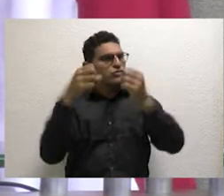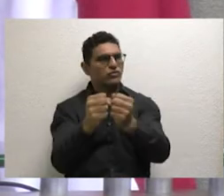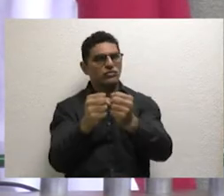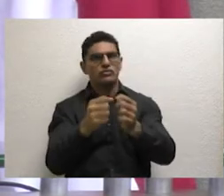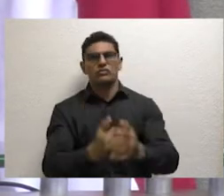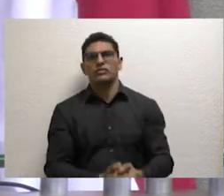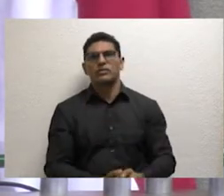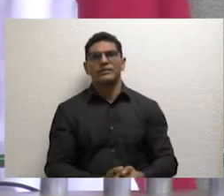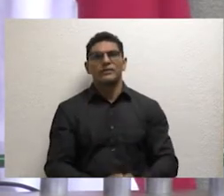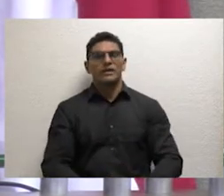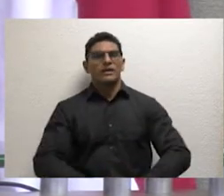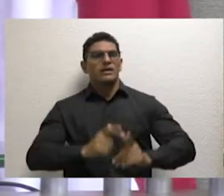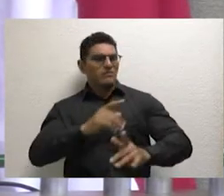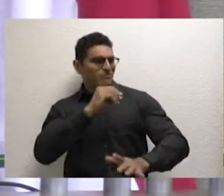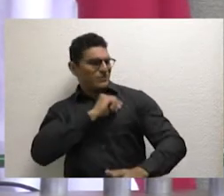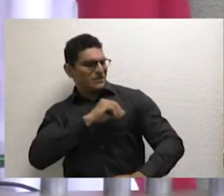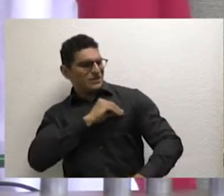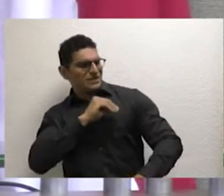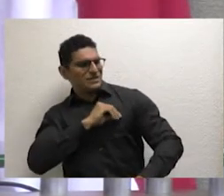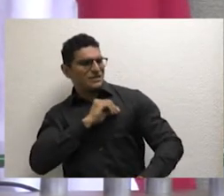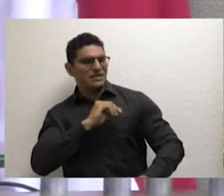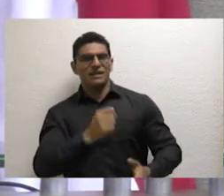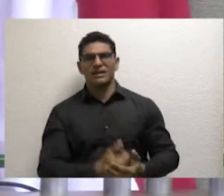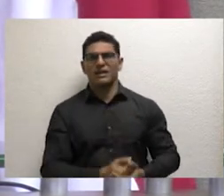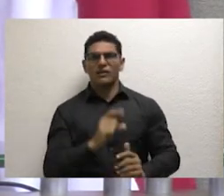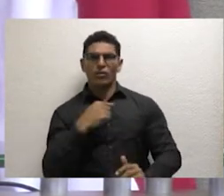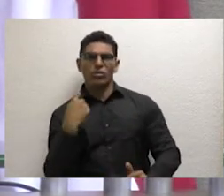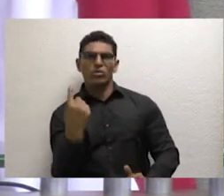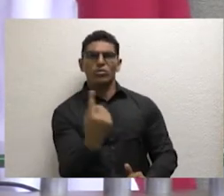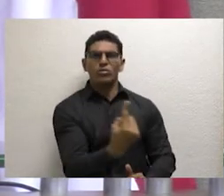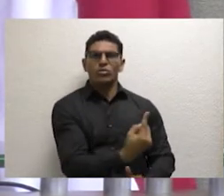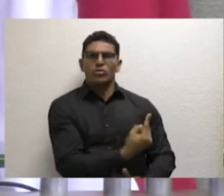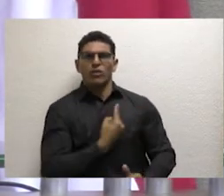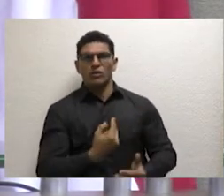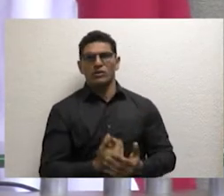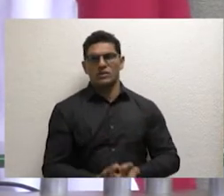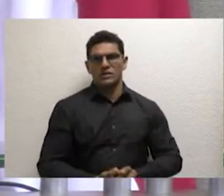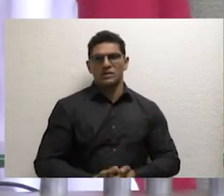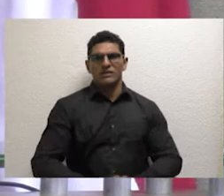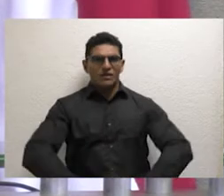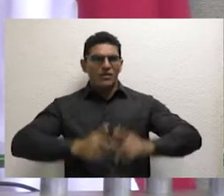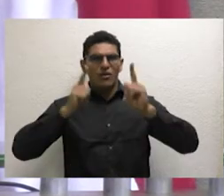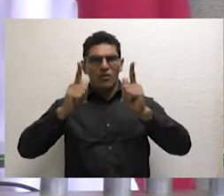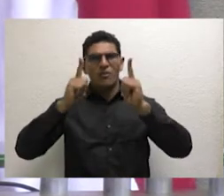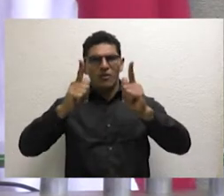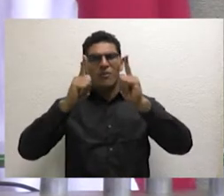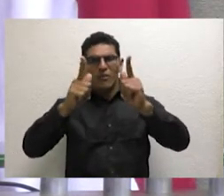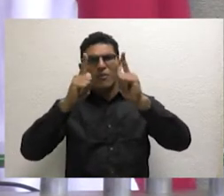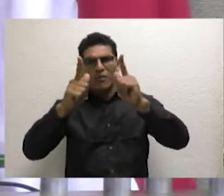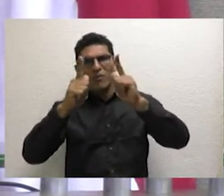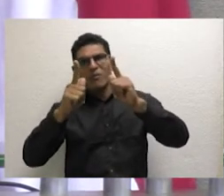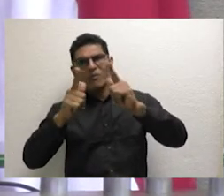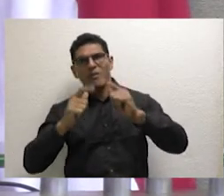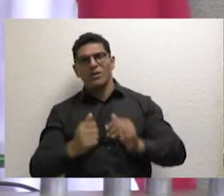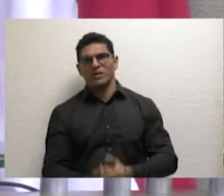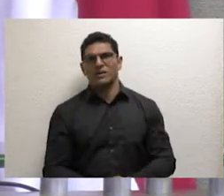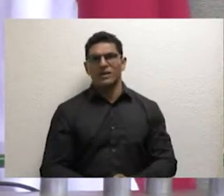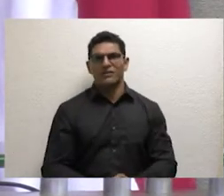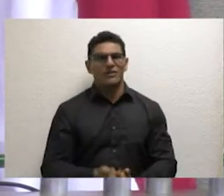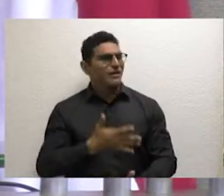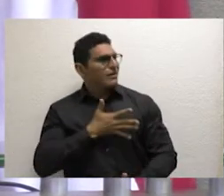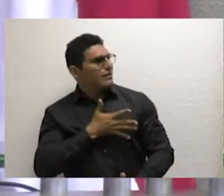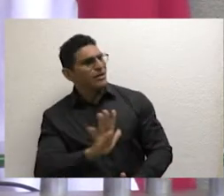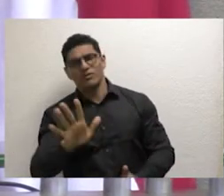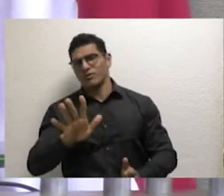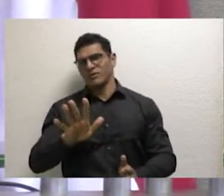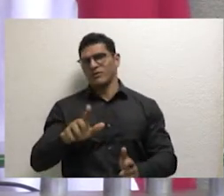em campanha salarial e nós deflagramos uma greve que não gostaríamos